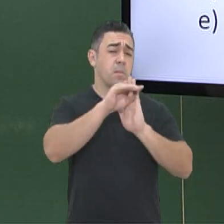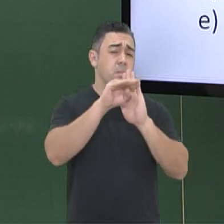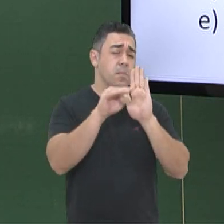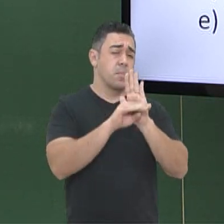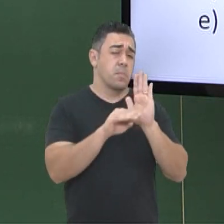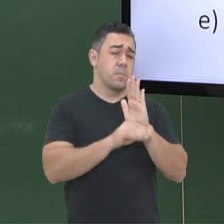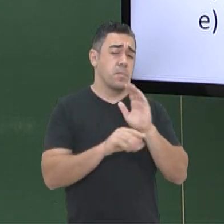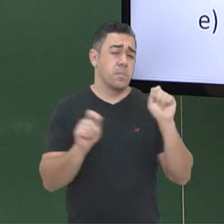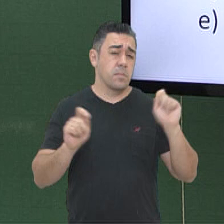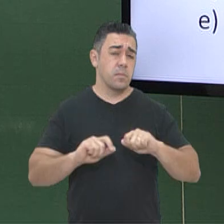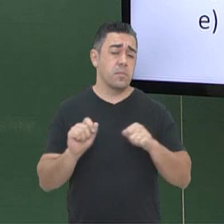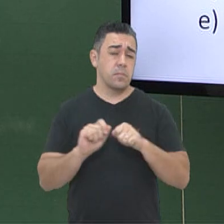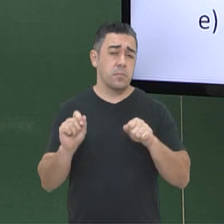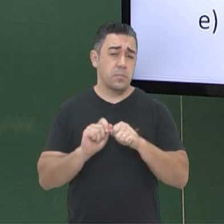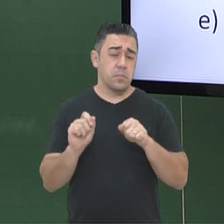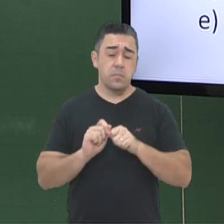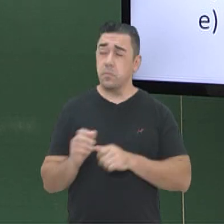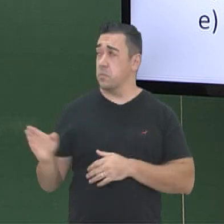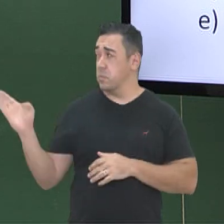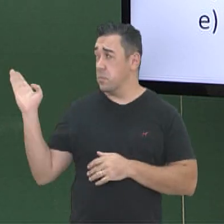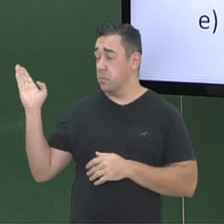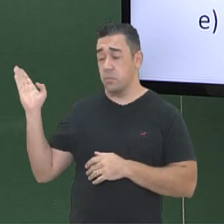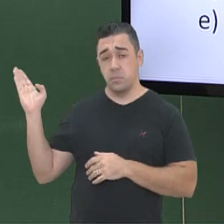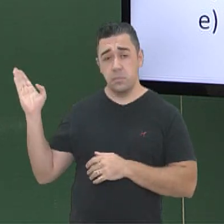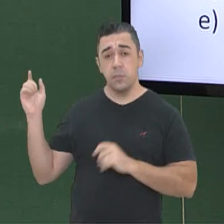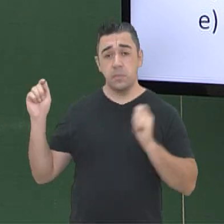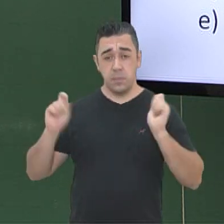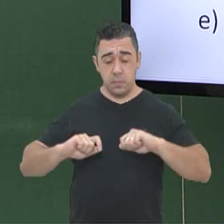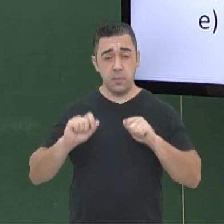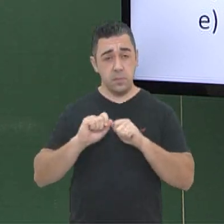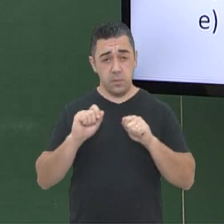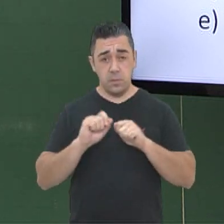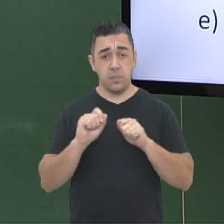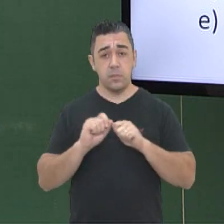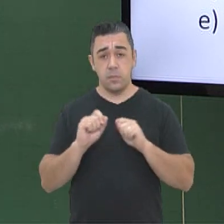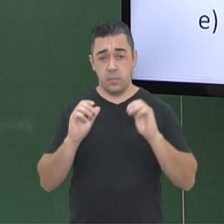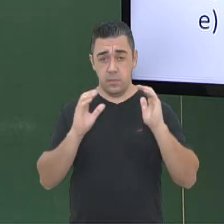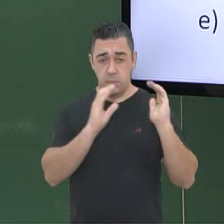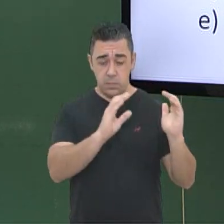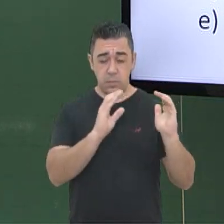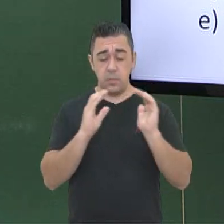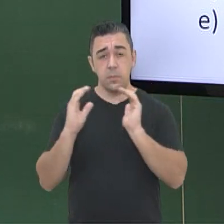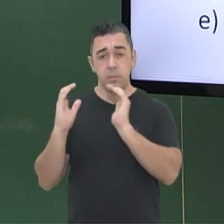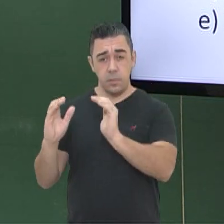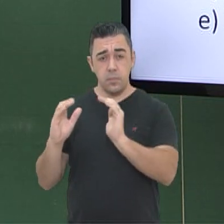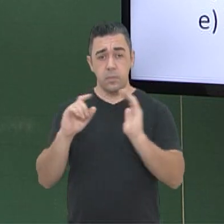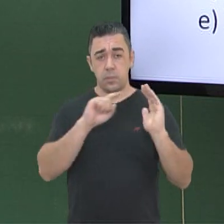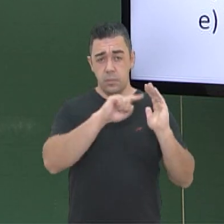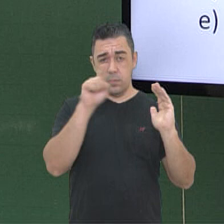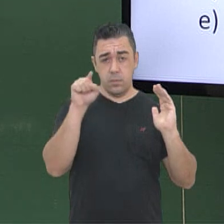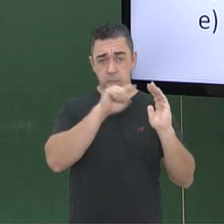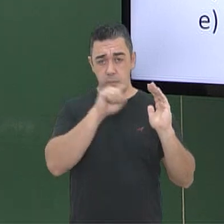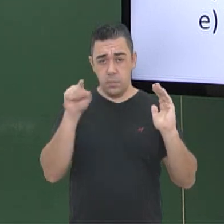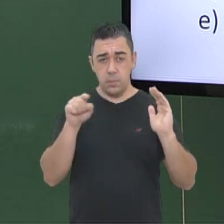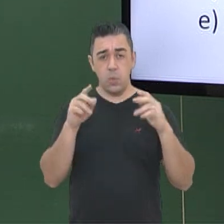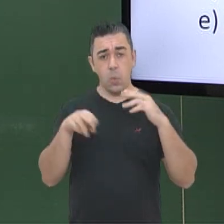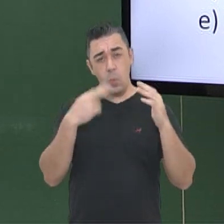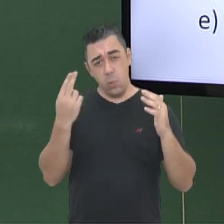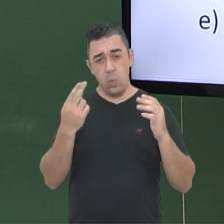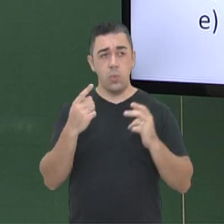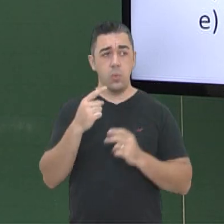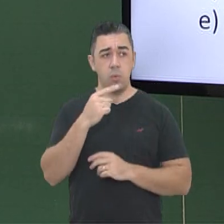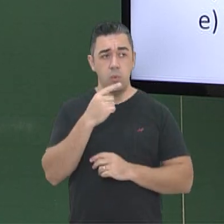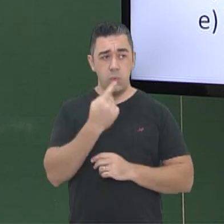eu posso usar aqui nesse quadrado? Eu posso fazer produto notável, tá? 1 menos raiz de 3